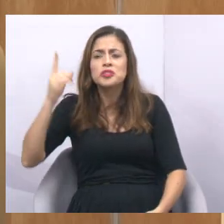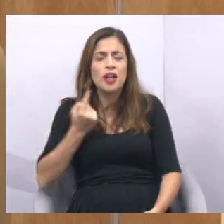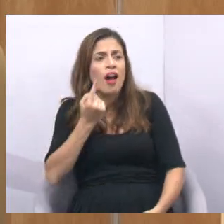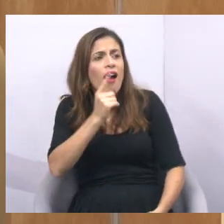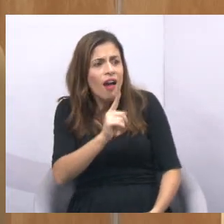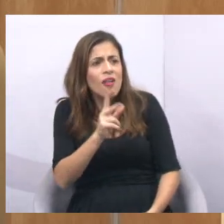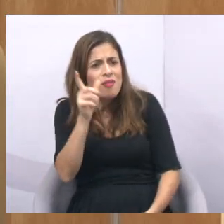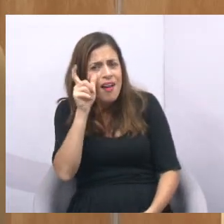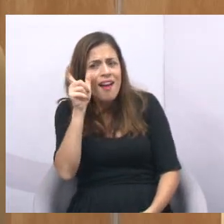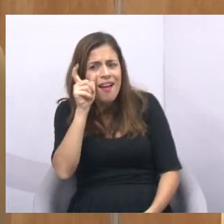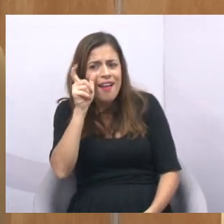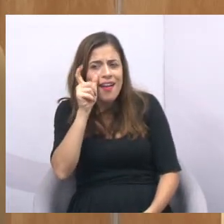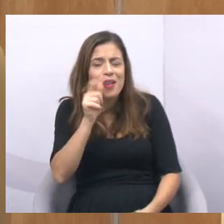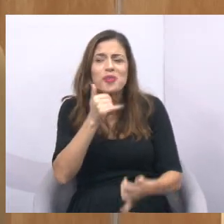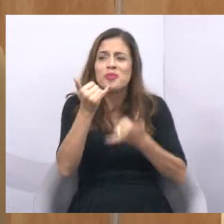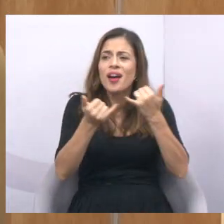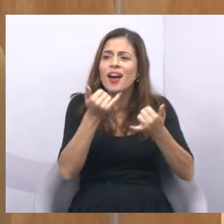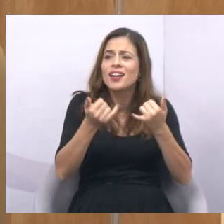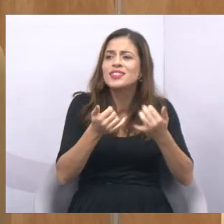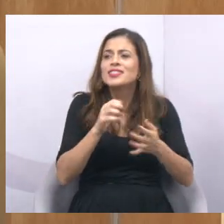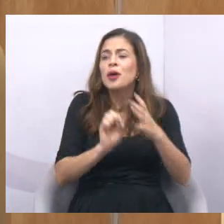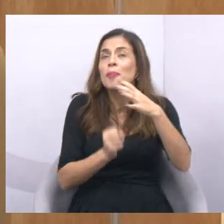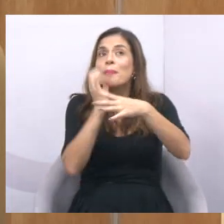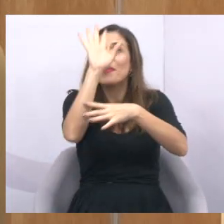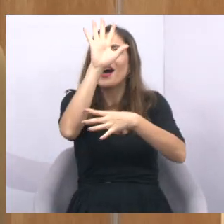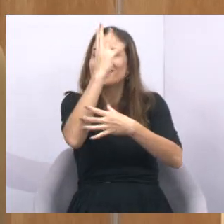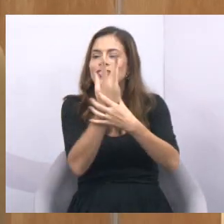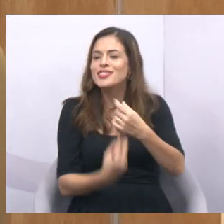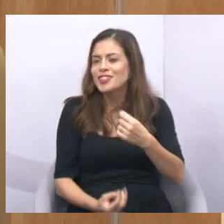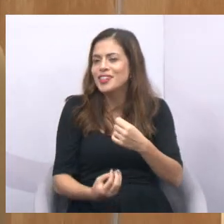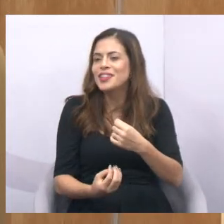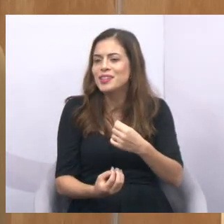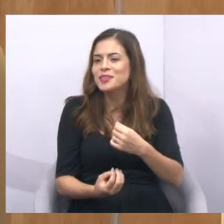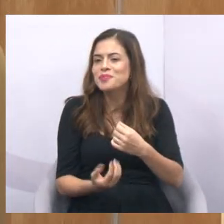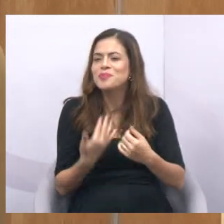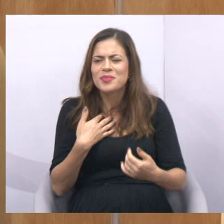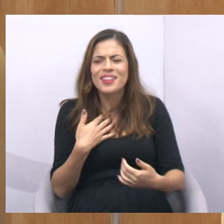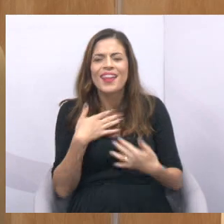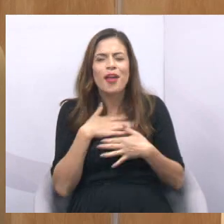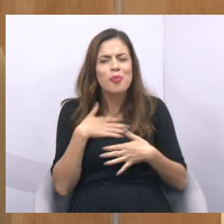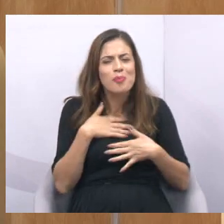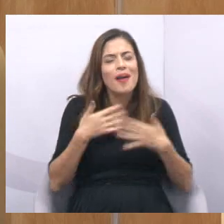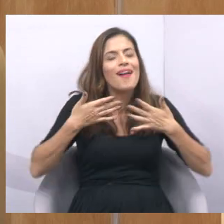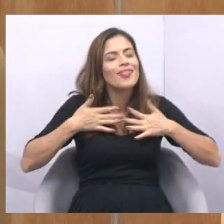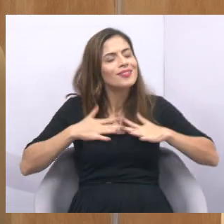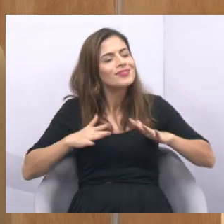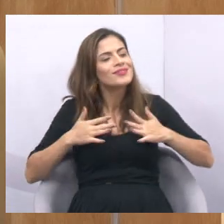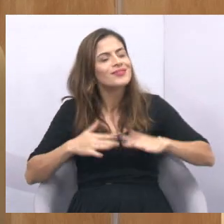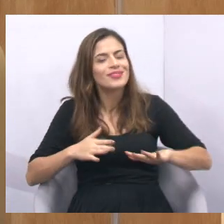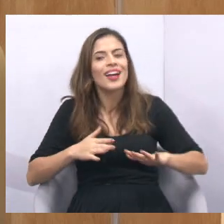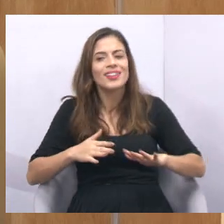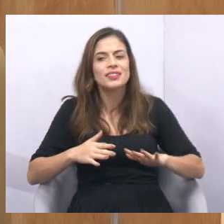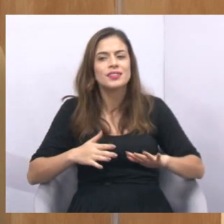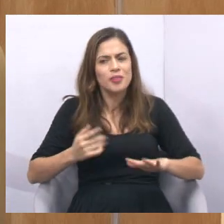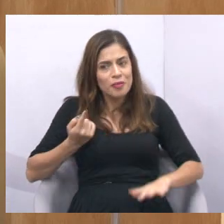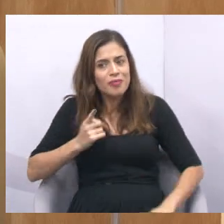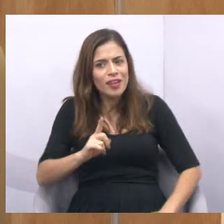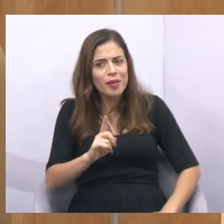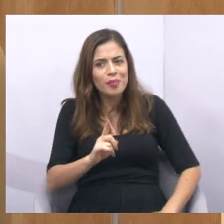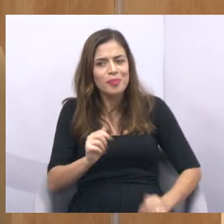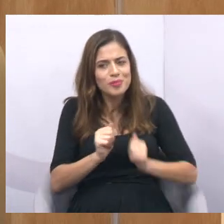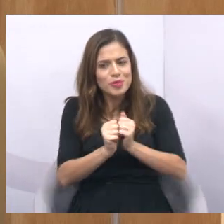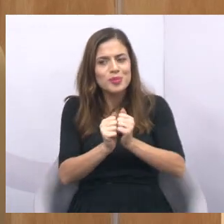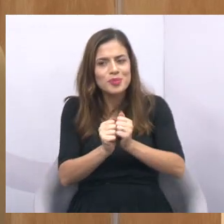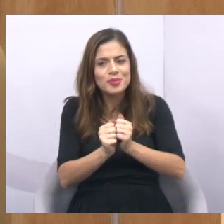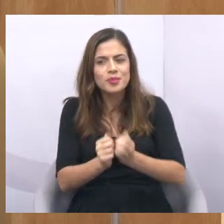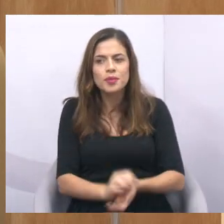jogo lá, me sinto bem, a turma me trata muito bem, eu fico à vontade, vamos lá. Porque eu